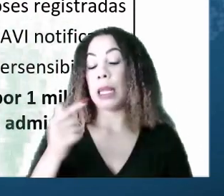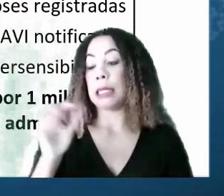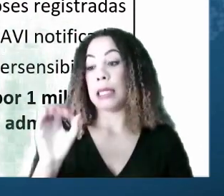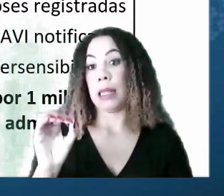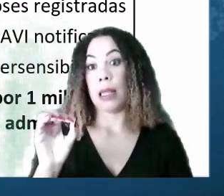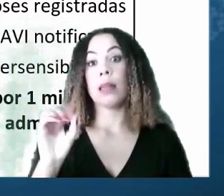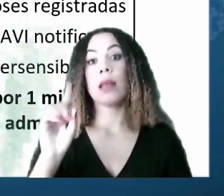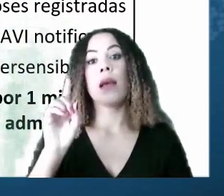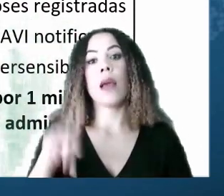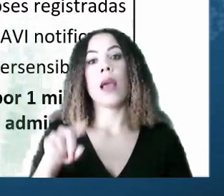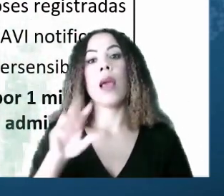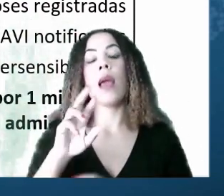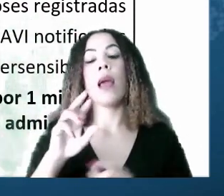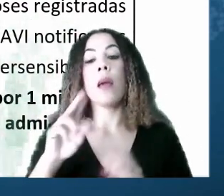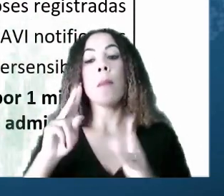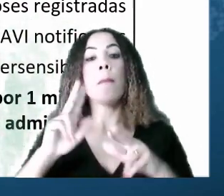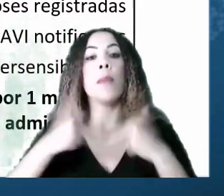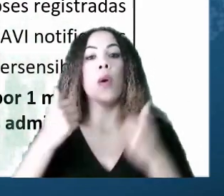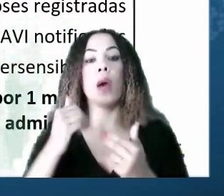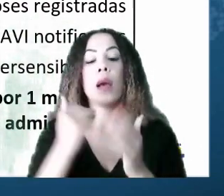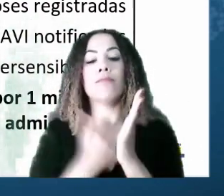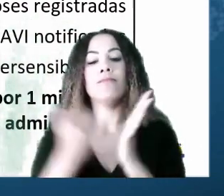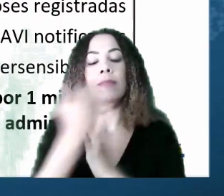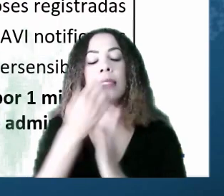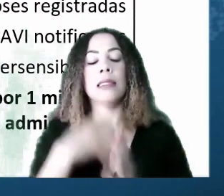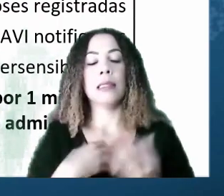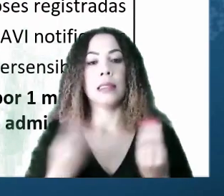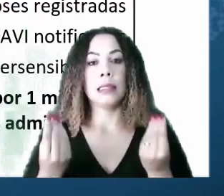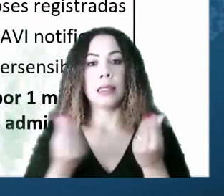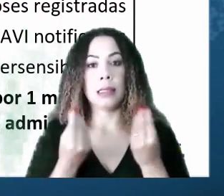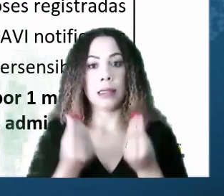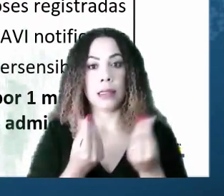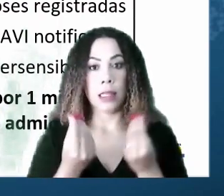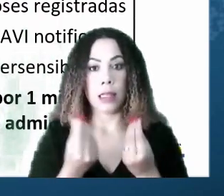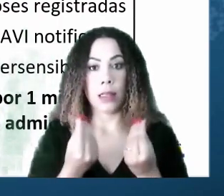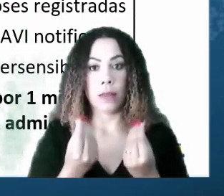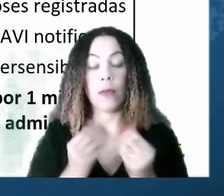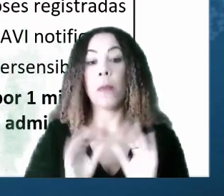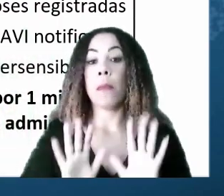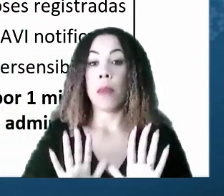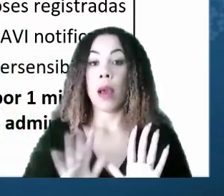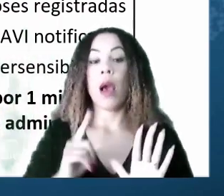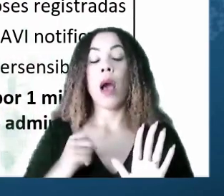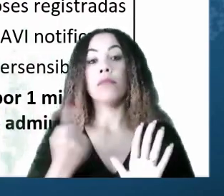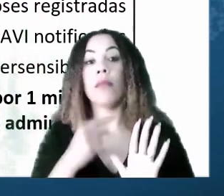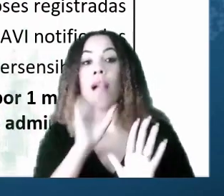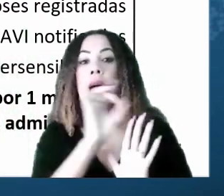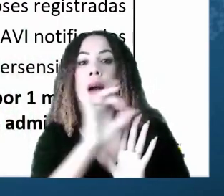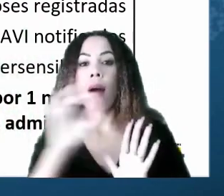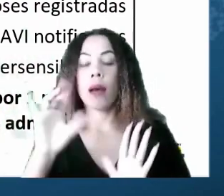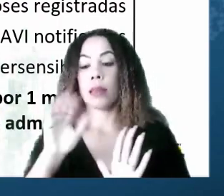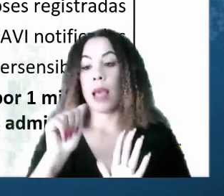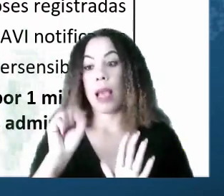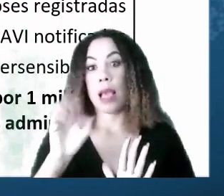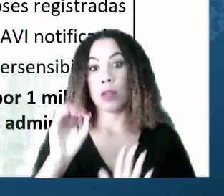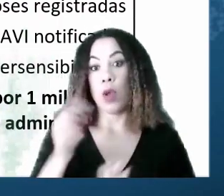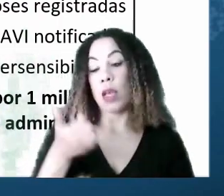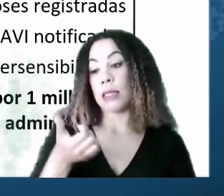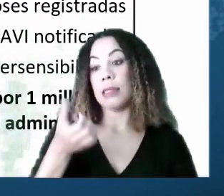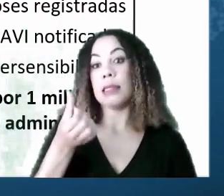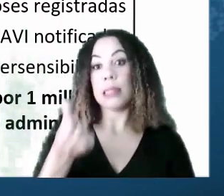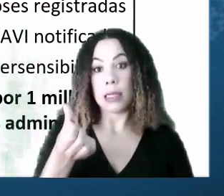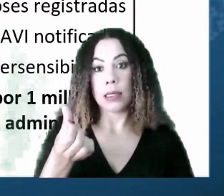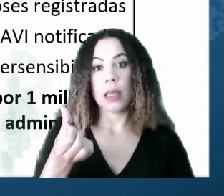classificados como reação de hipersensibilidade, mas desses casos, 16 se enquadravam na definição